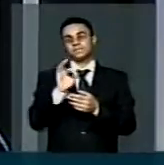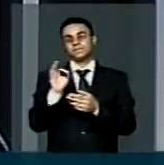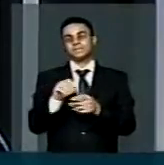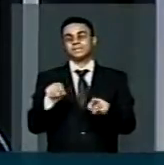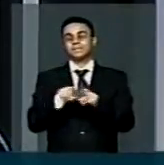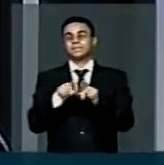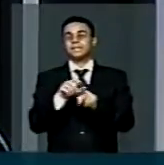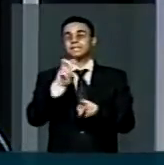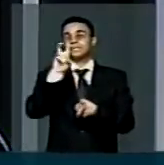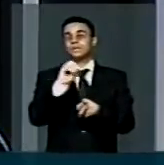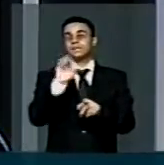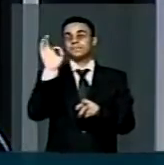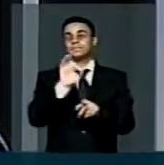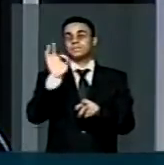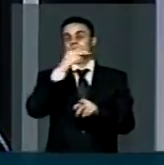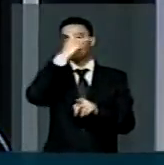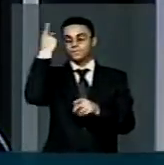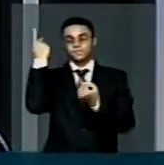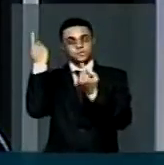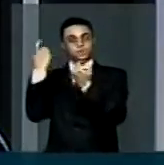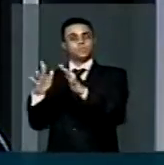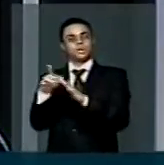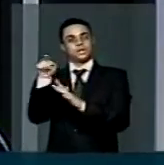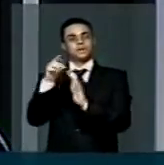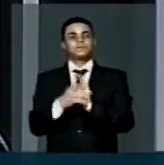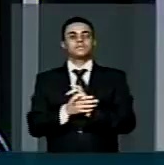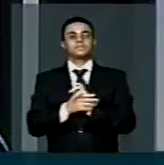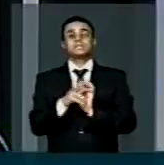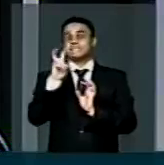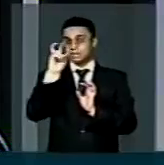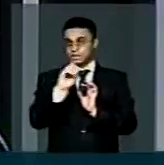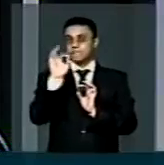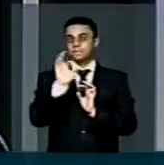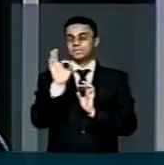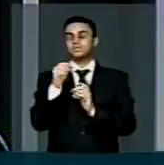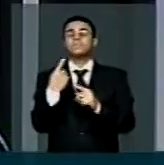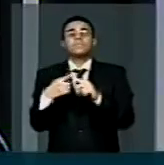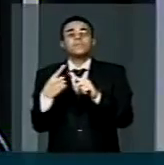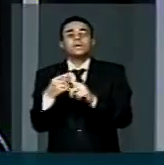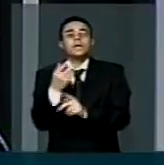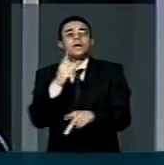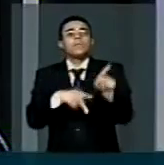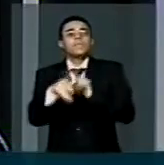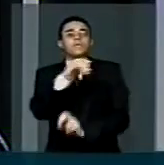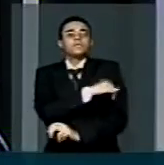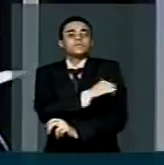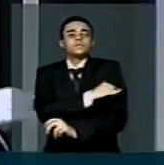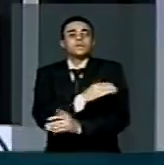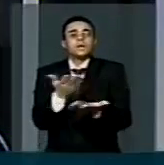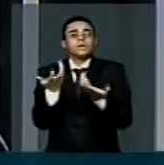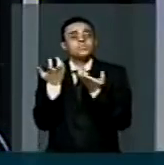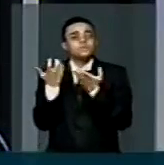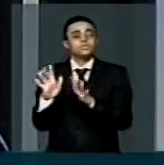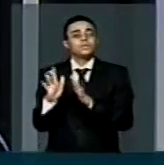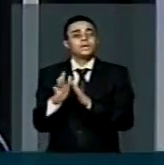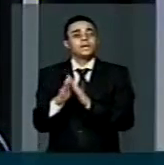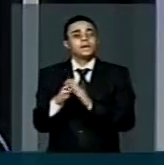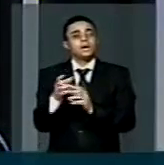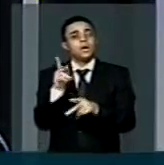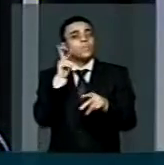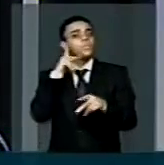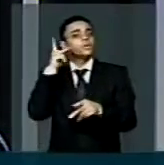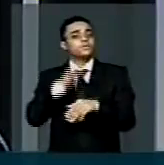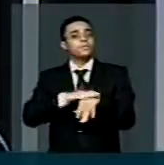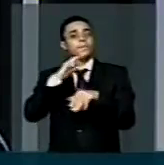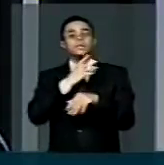rejeição. 50%. Por que a população do Rio de Janeiro está tão insatisfeita com os políticos mais conhecidos do Estado?